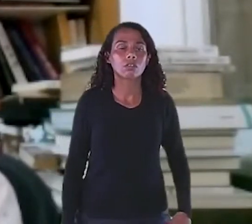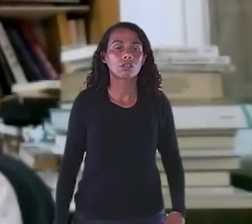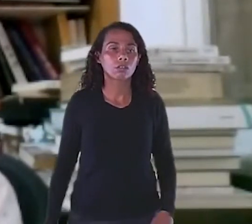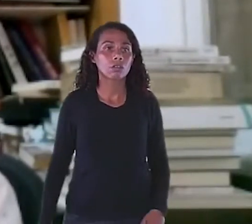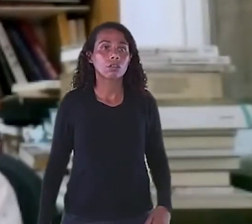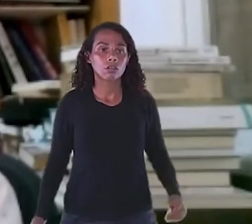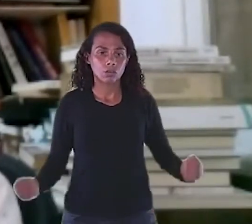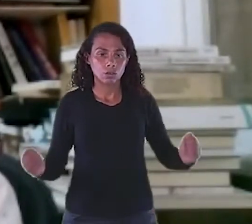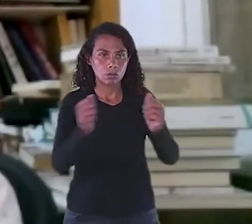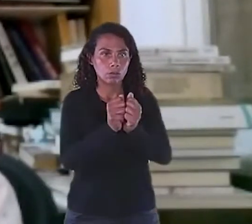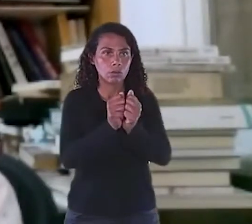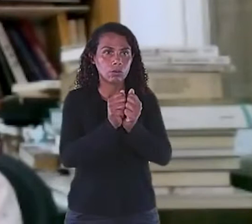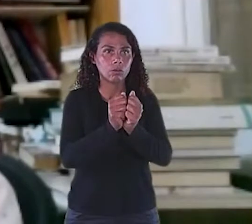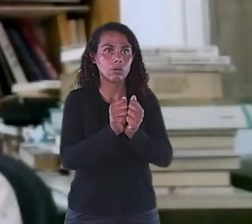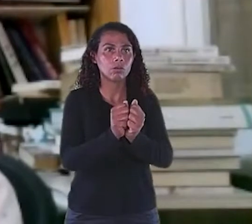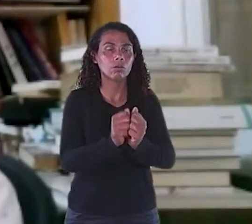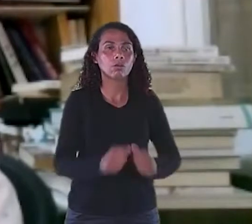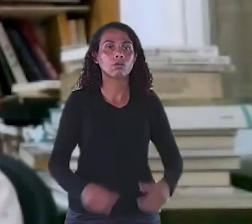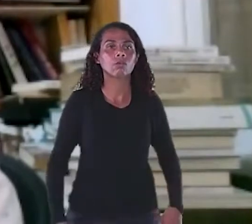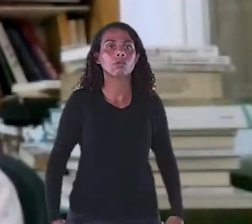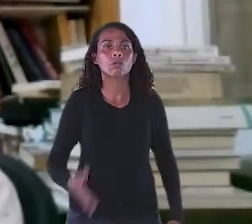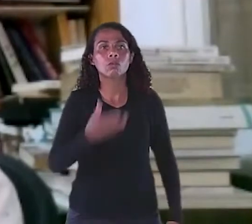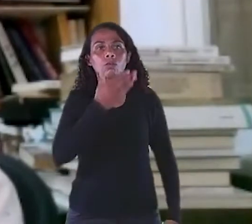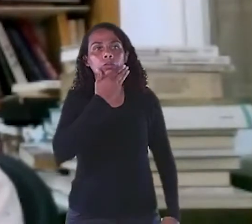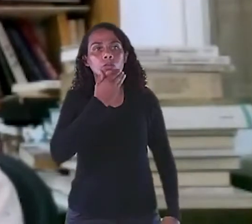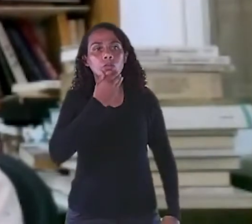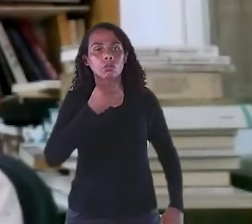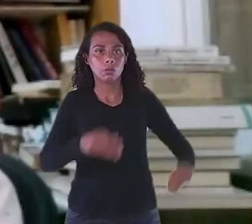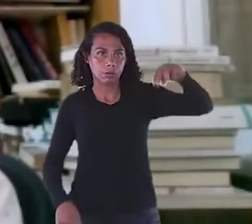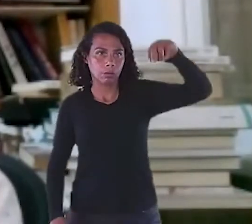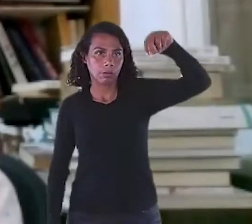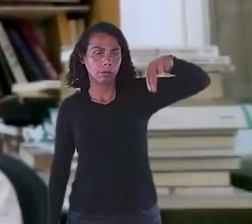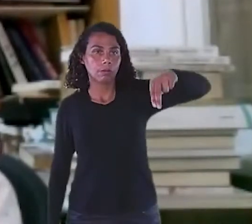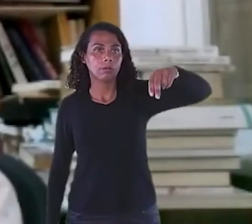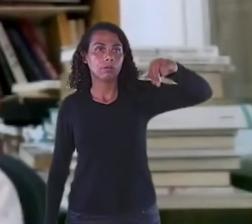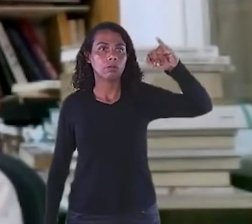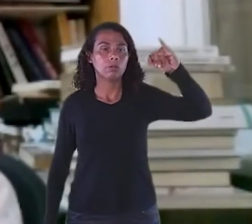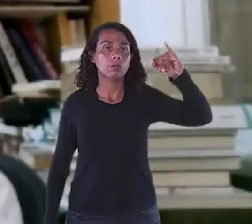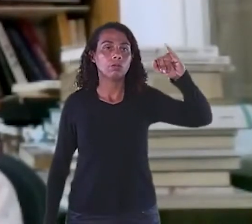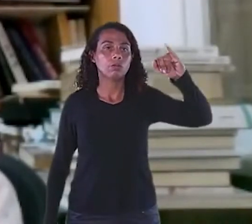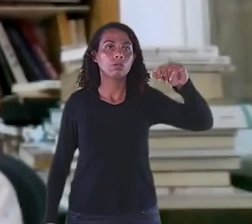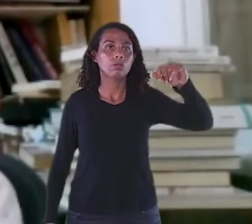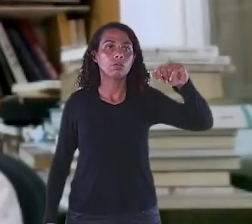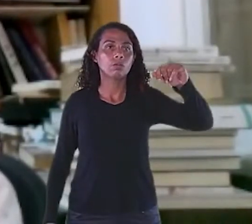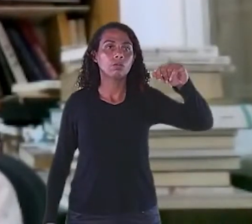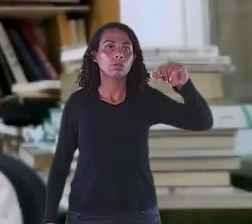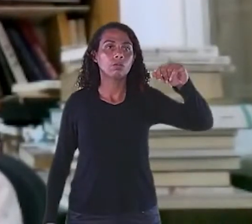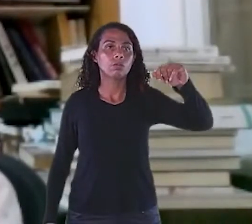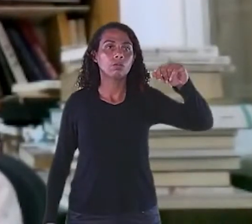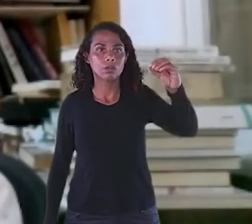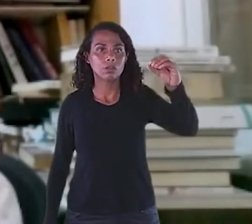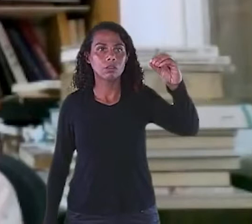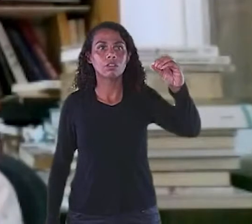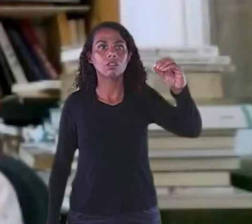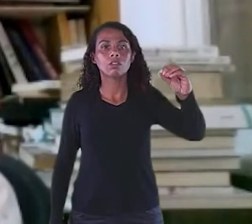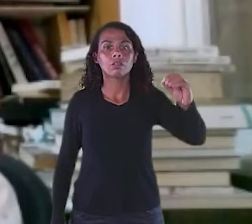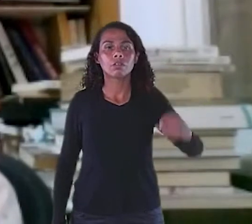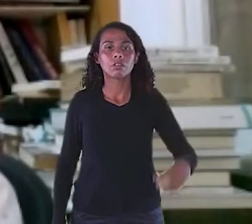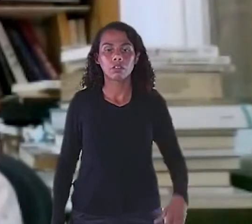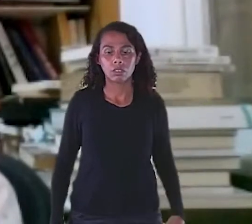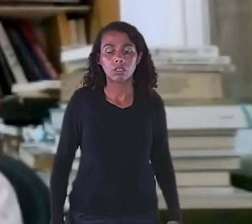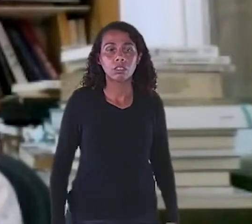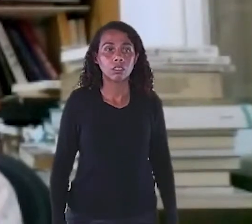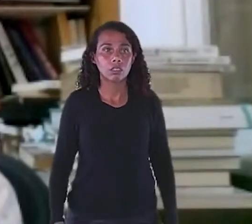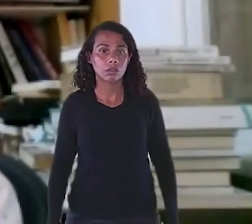época, né, em 67, se não me engano. Enfim, aí que eu encontrei minha turma. É importante isso. Quem faz uma coisa é encontrar a